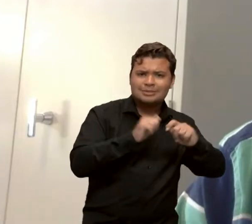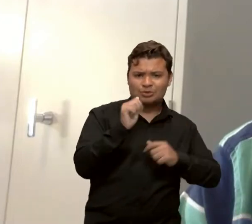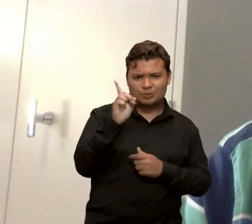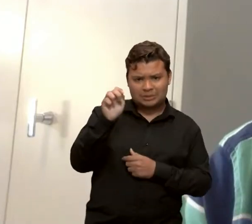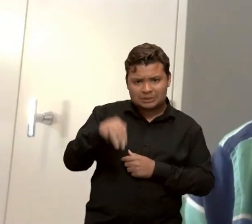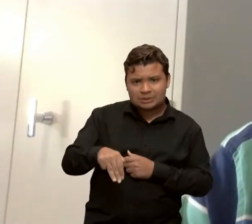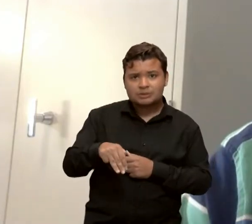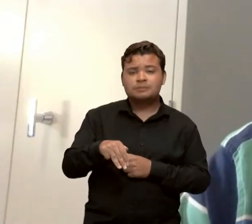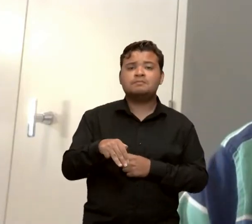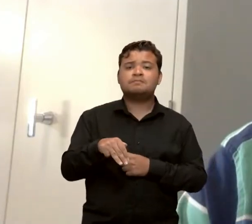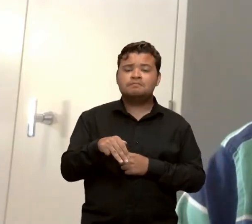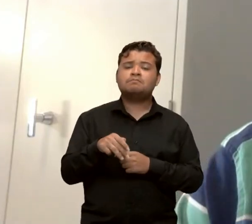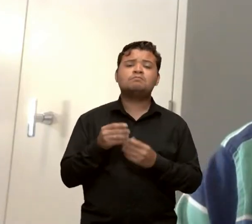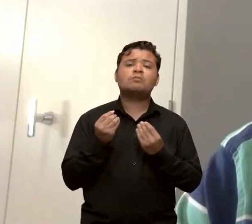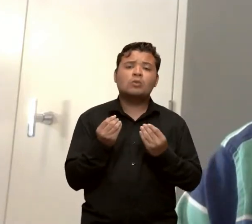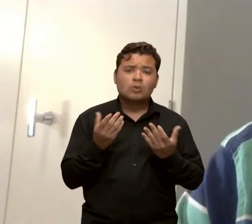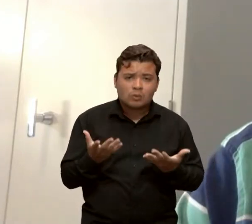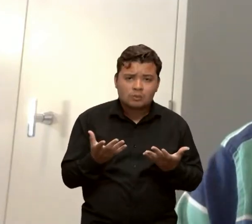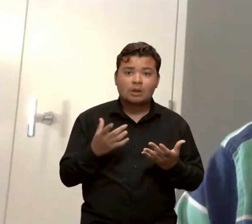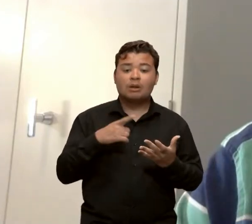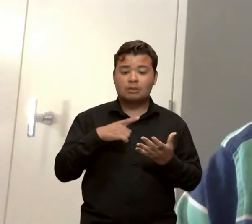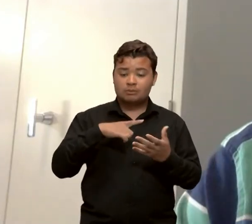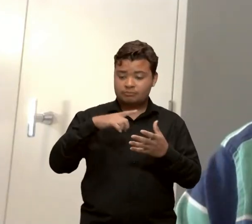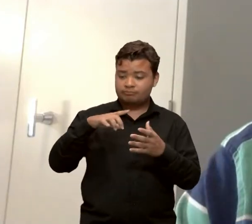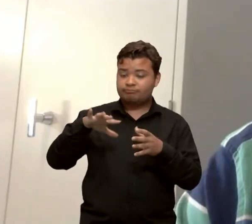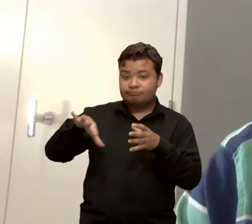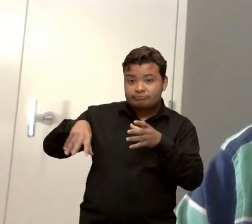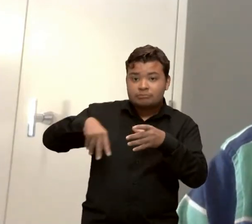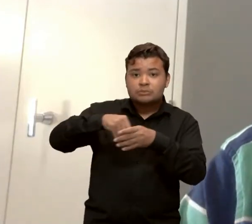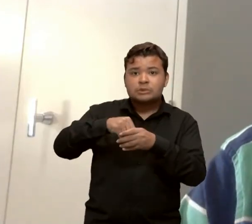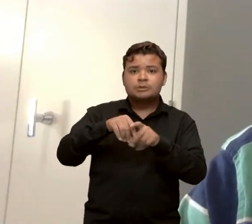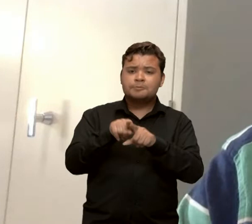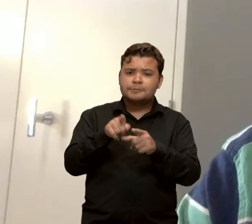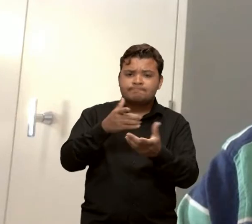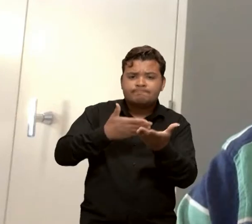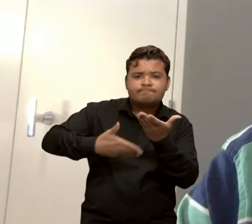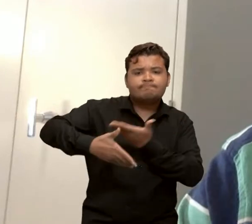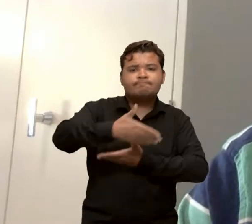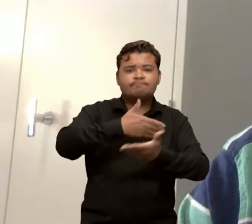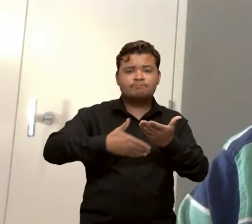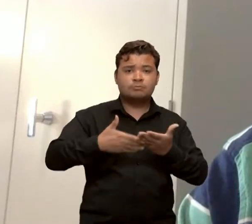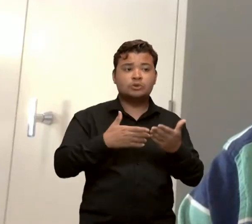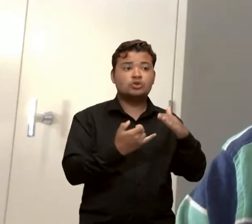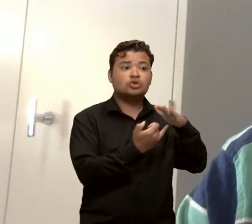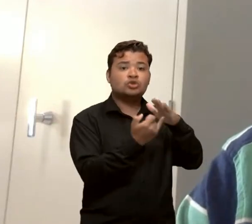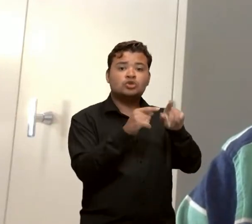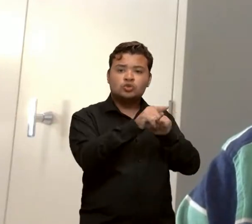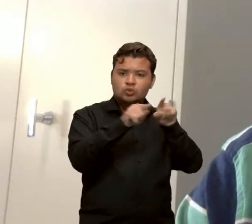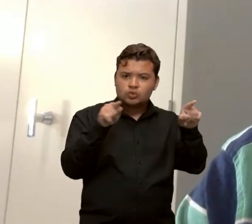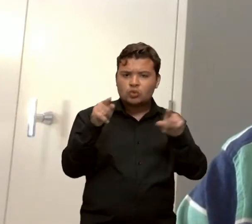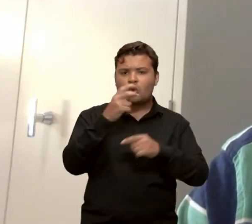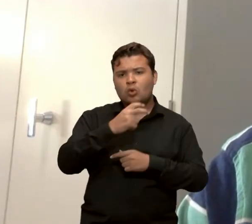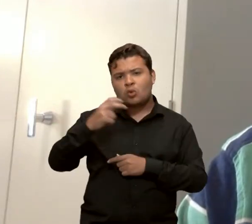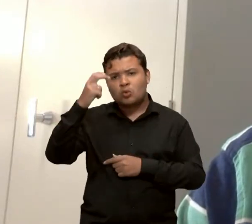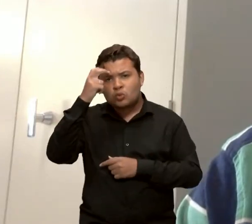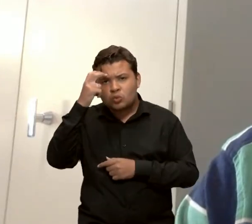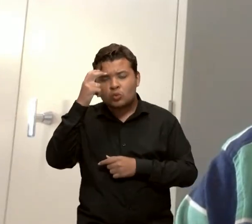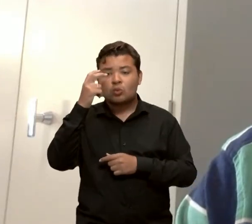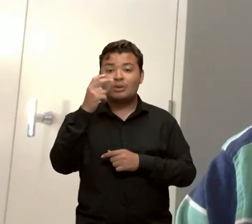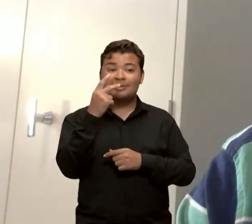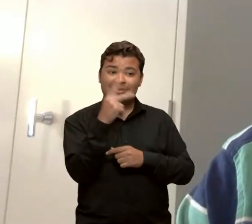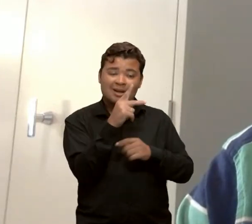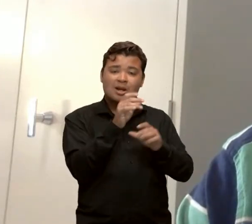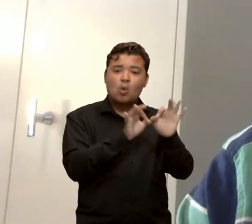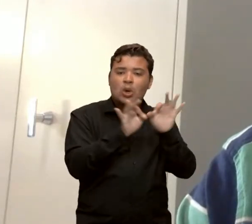por meio da integração e da interação com instituições, com culturas organizacionais